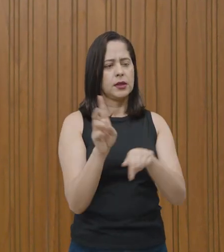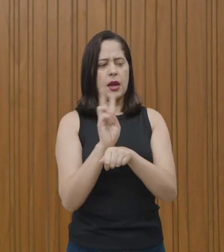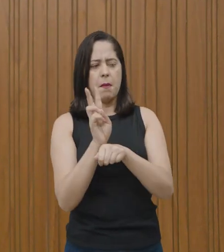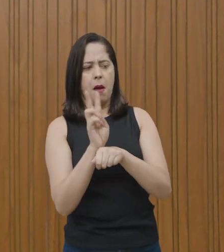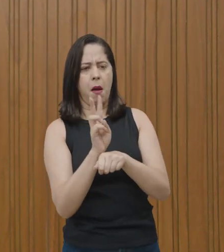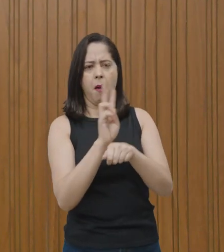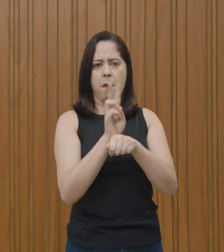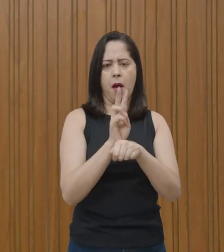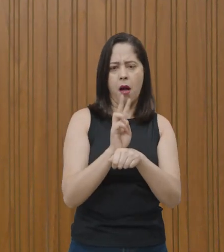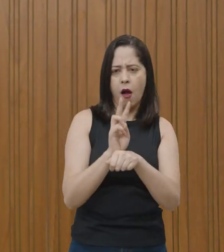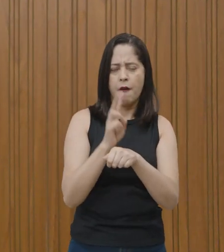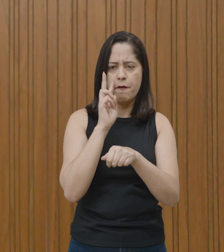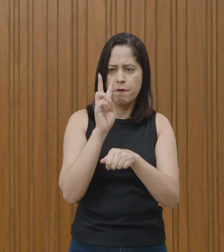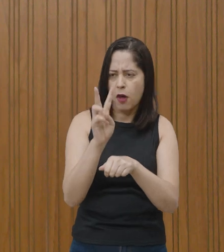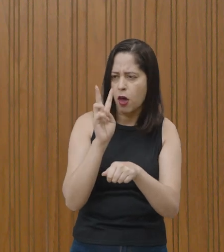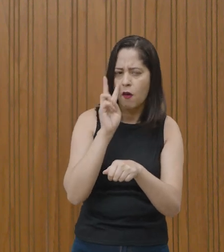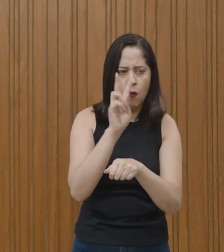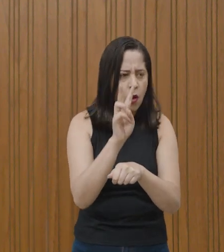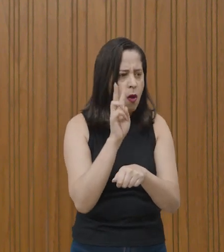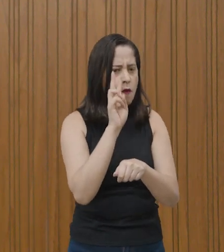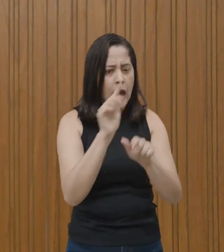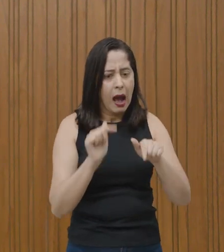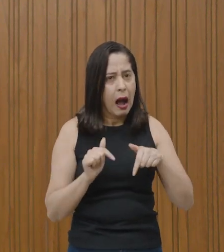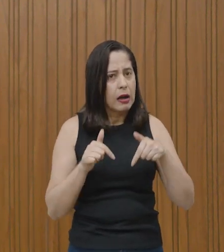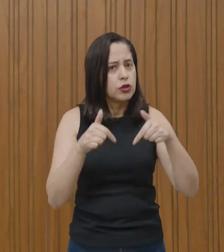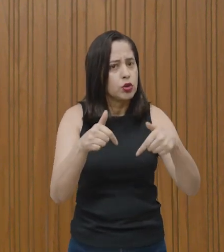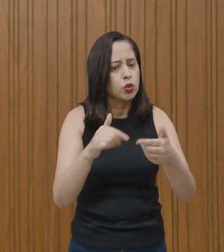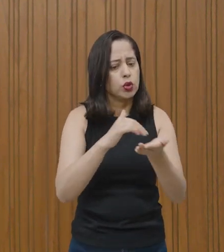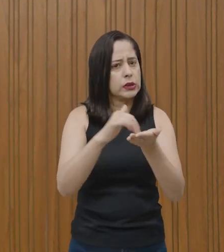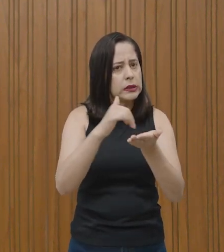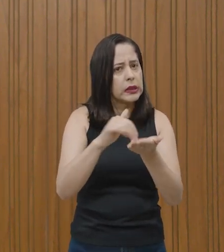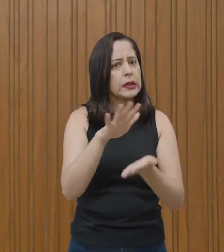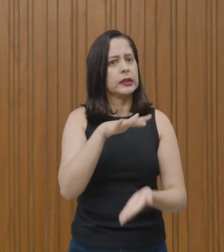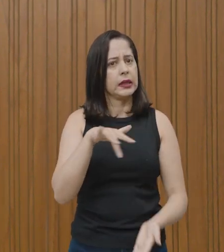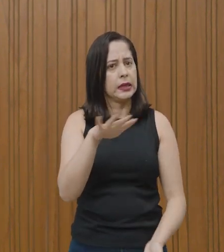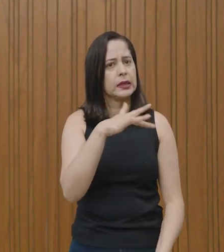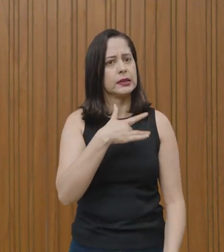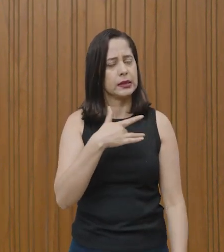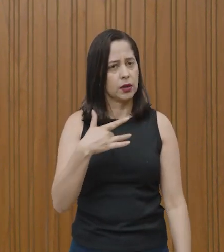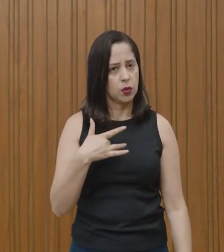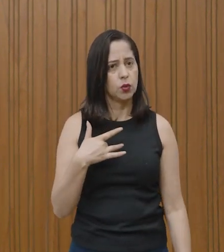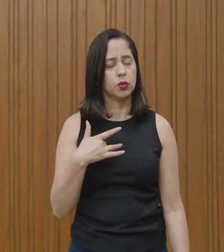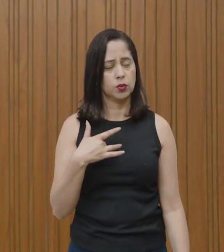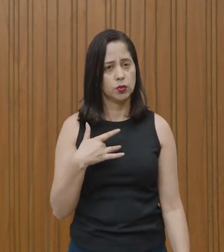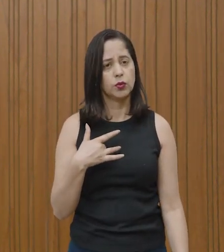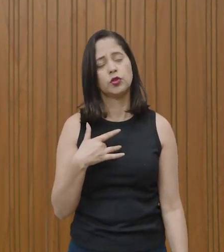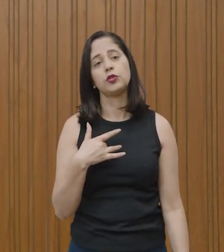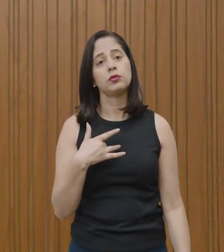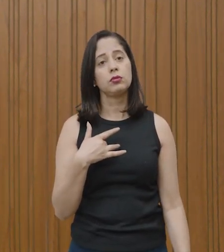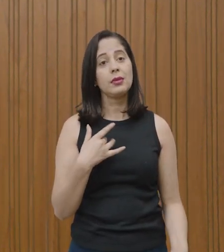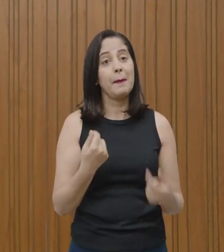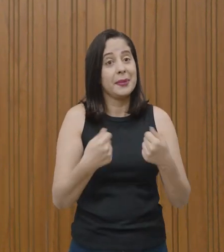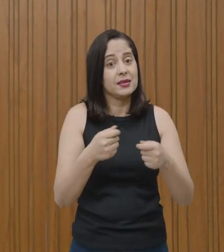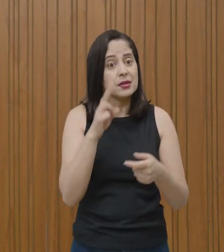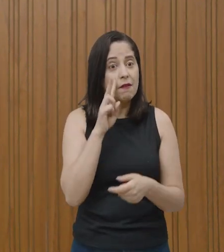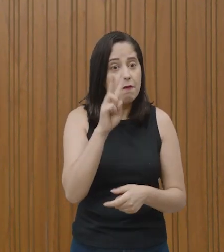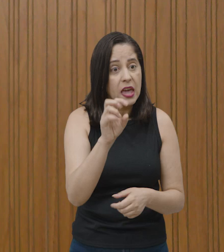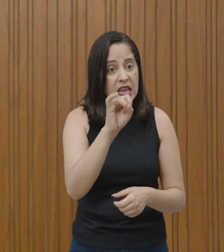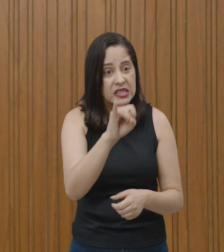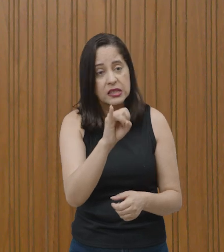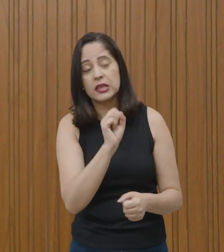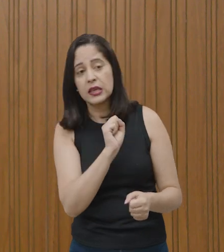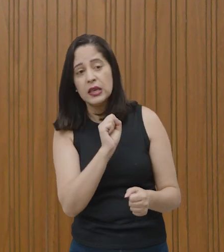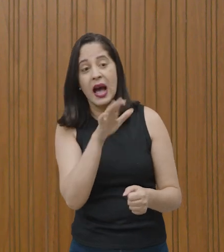Conselho Municipal ali fiscalizando, acompanhando, né, as ações da Secretaria de Saúde, né, para ver se